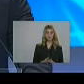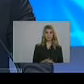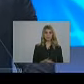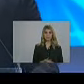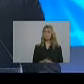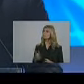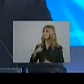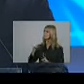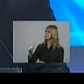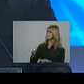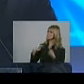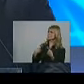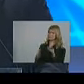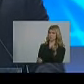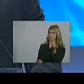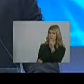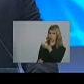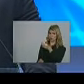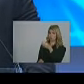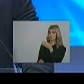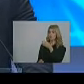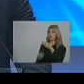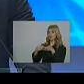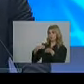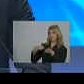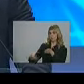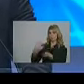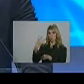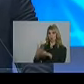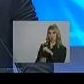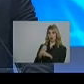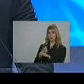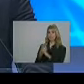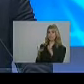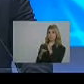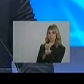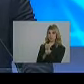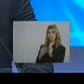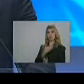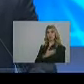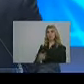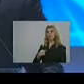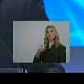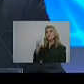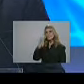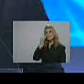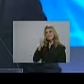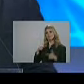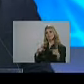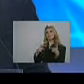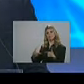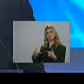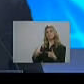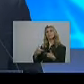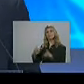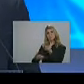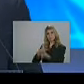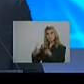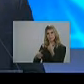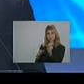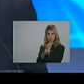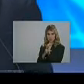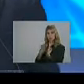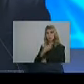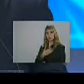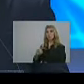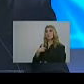tem um desafio novo na Prefeitura nos próximos 4 anos, que é a segurança pública. E eu vou tratar desse trabalho da segurança pública. Eu